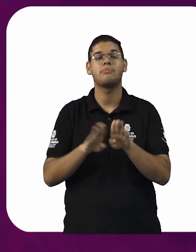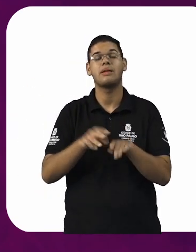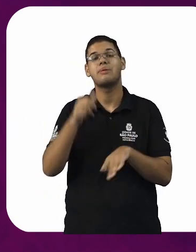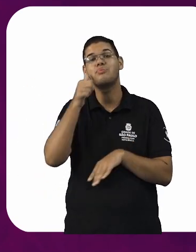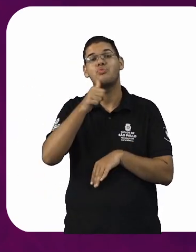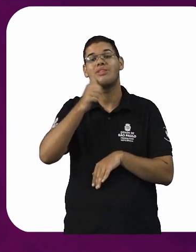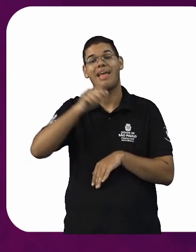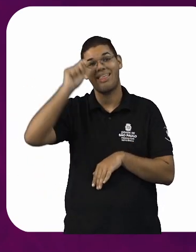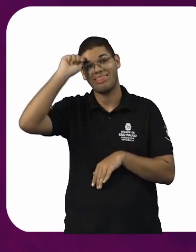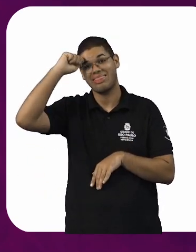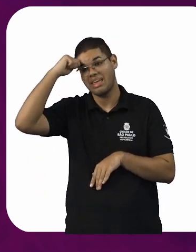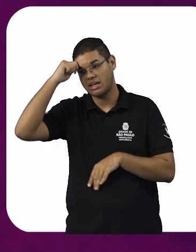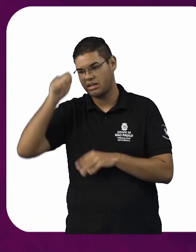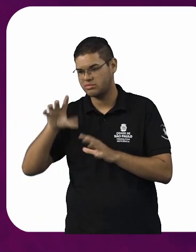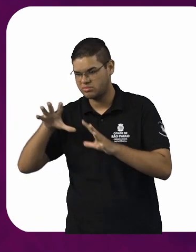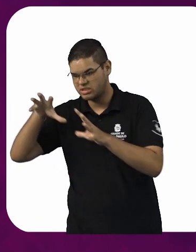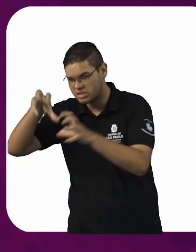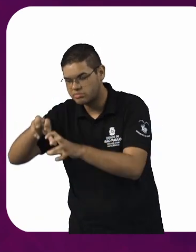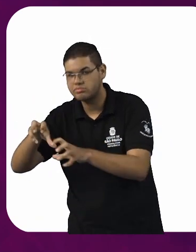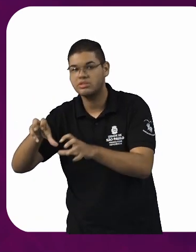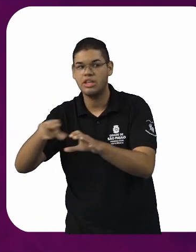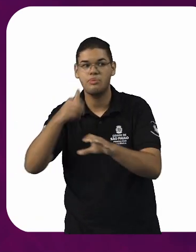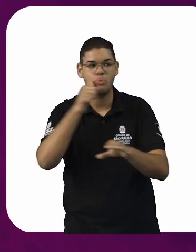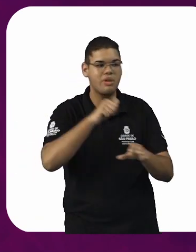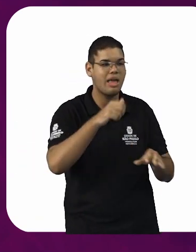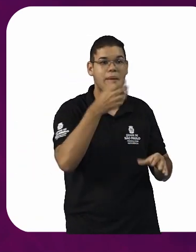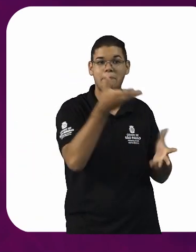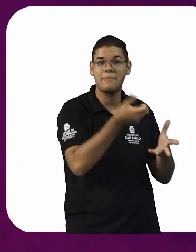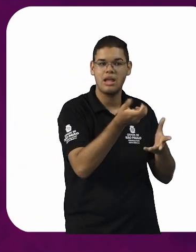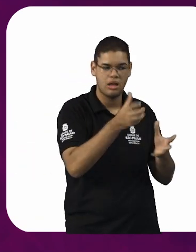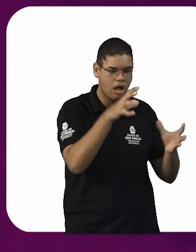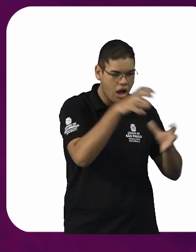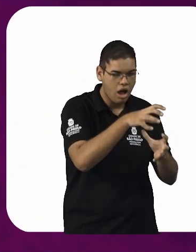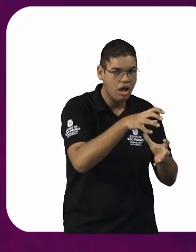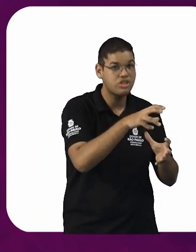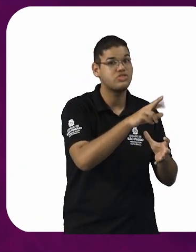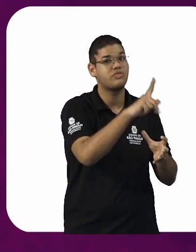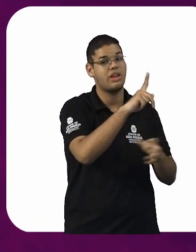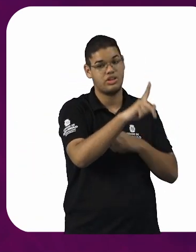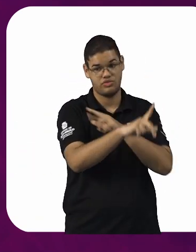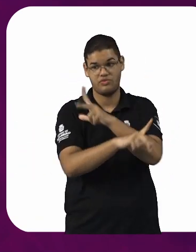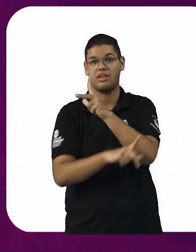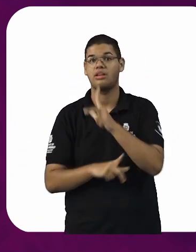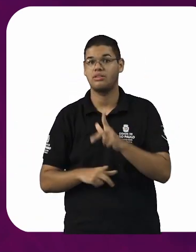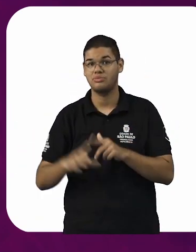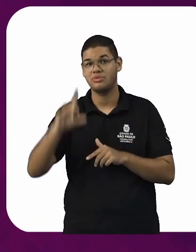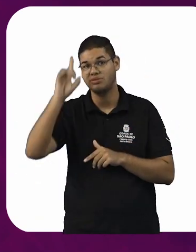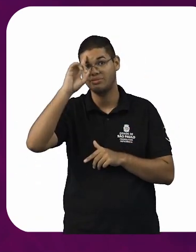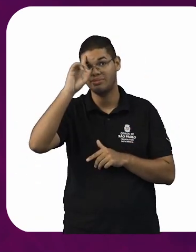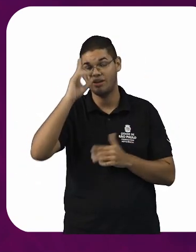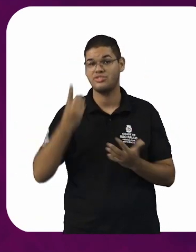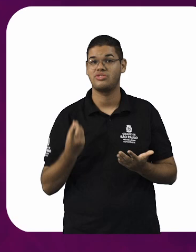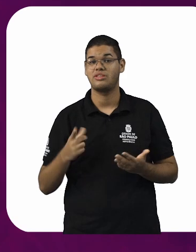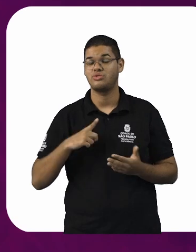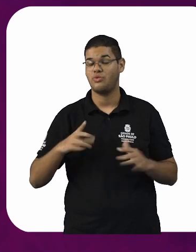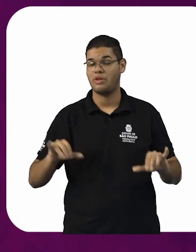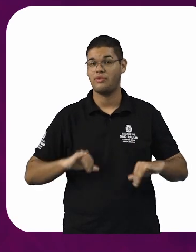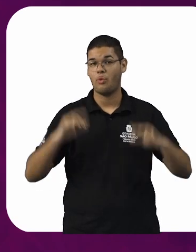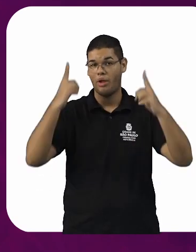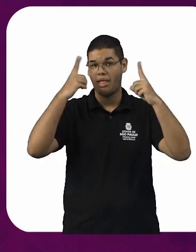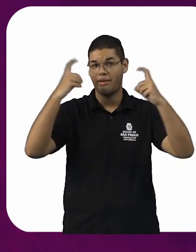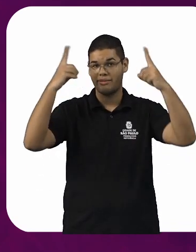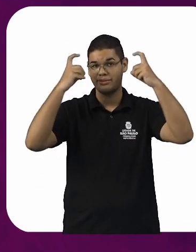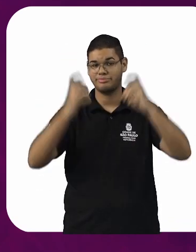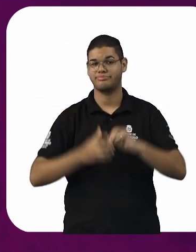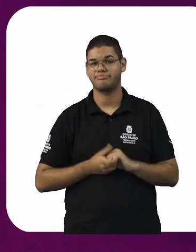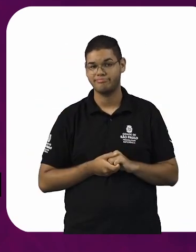negras é diferente da discriminação a mulheres brancas, tanto nos estereótipos quanto no dia a dia das violências simbólicas e físicas. Mesmo,